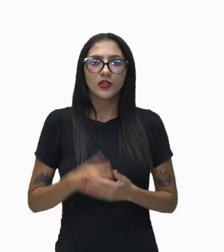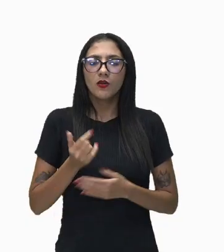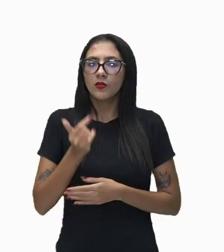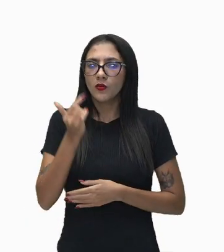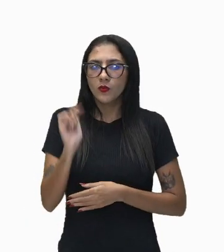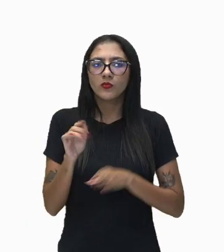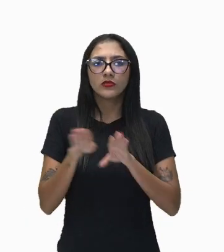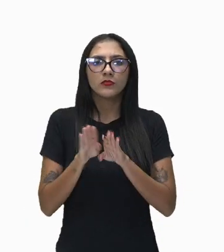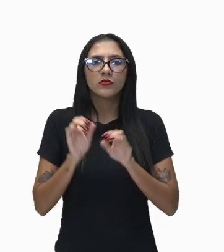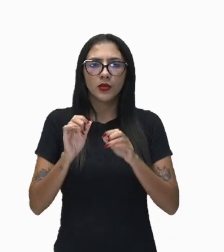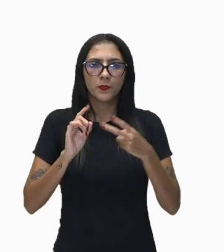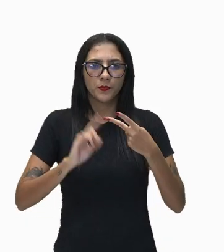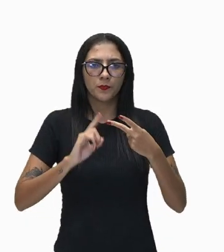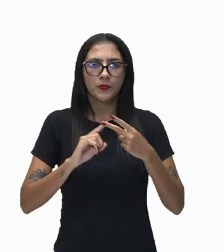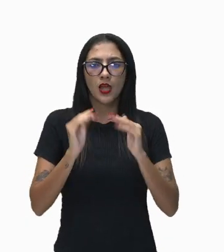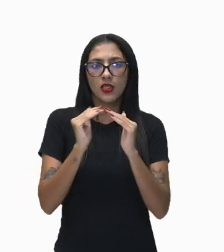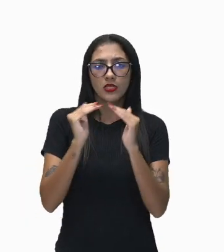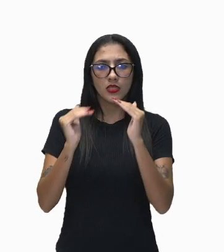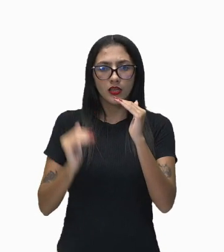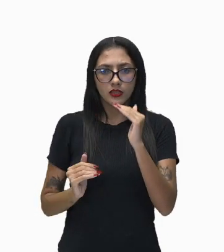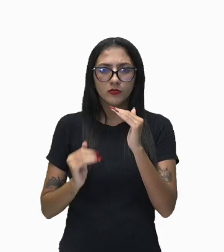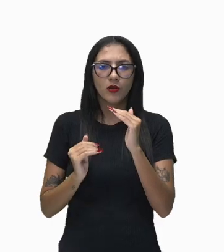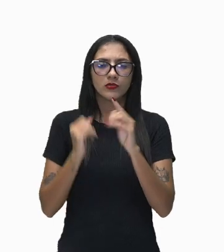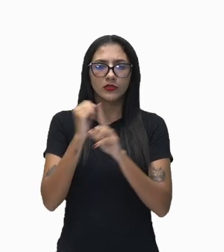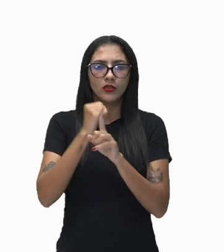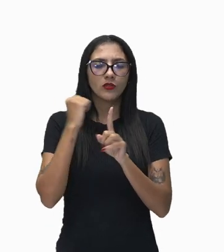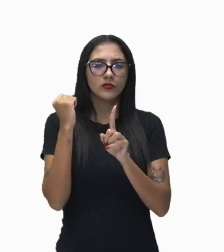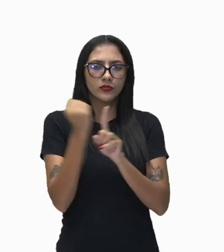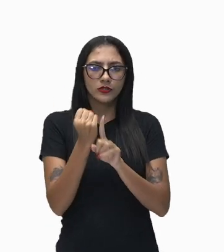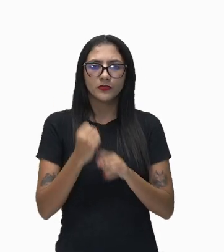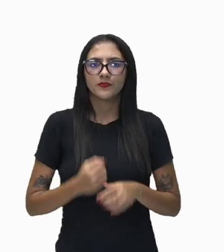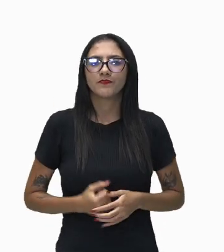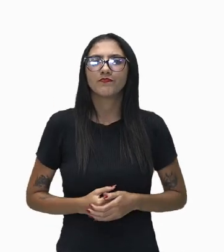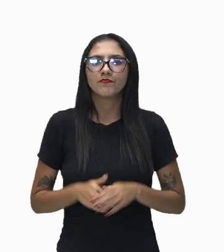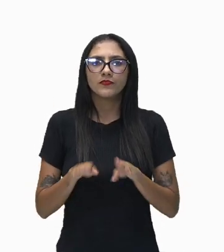é a desigualdade social. A distribuição de